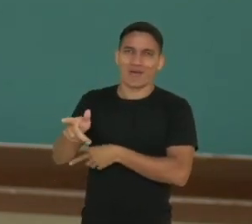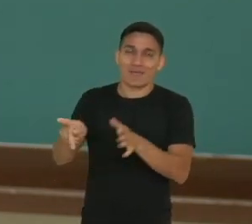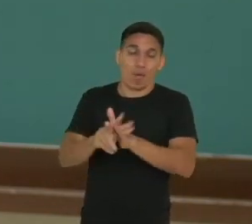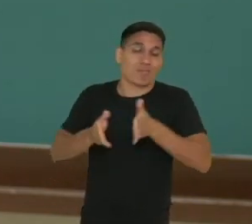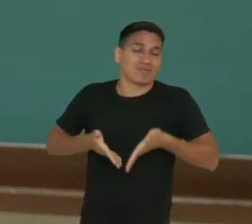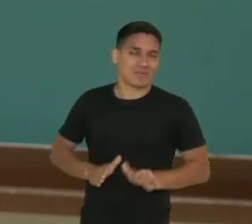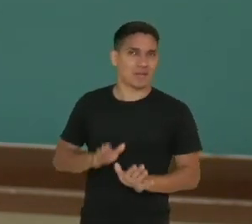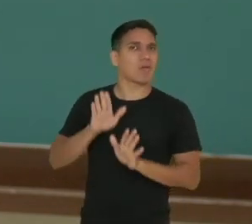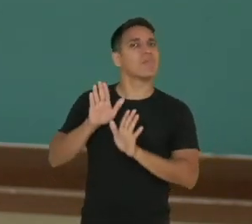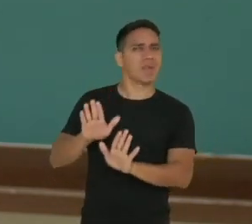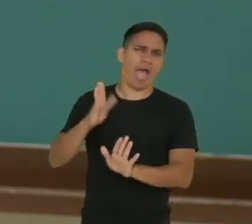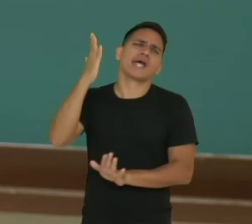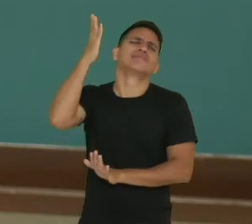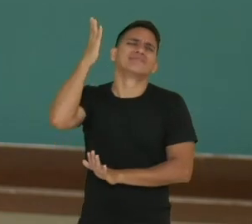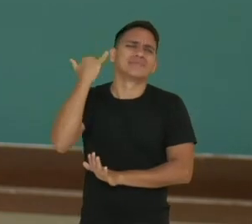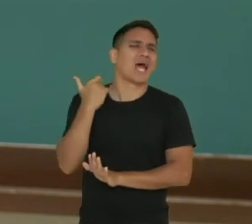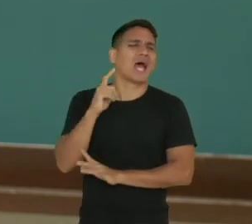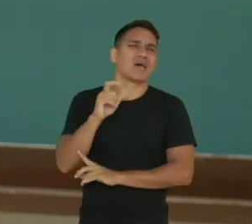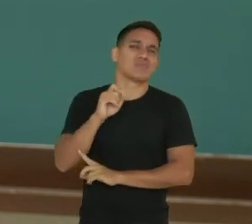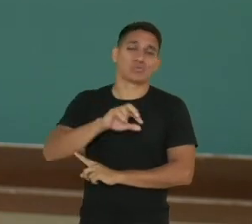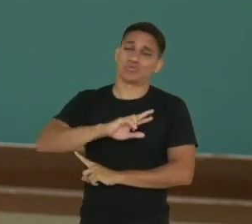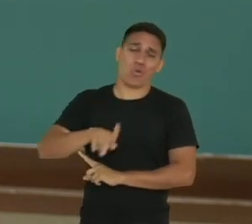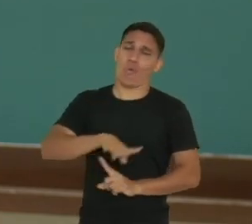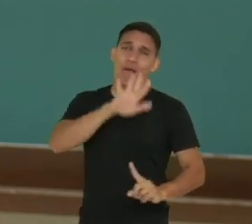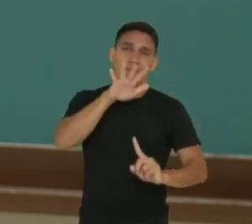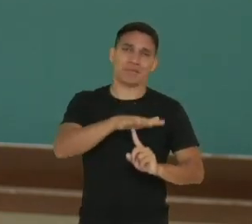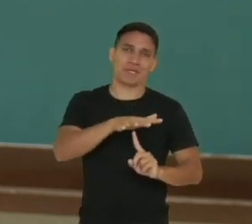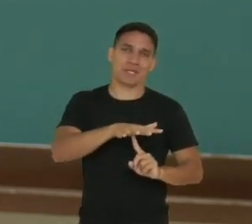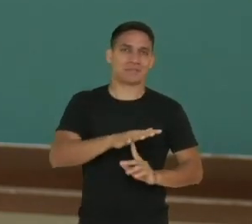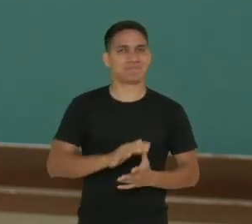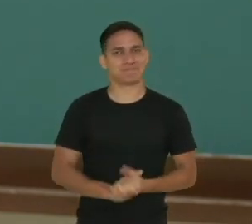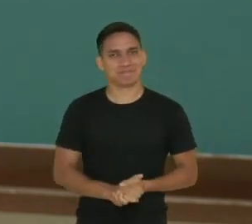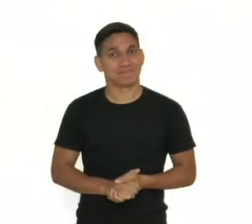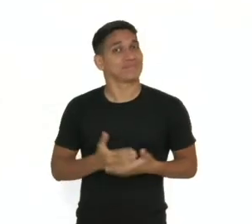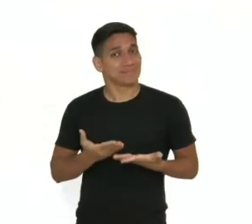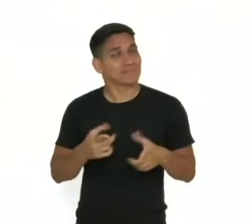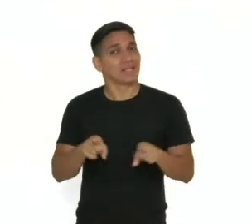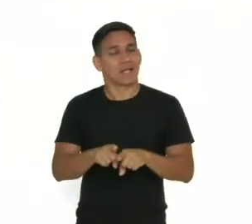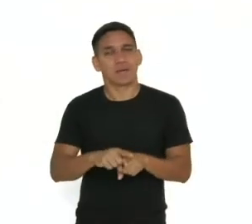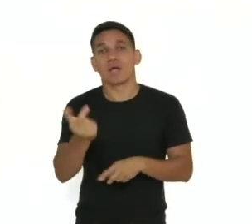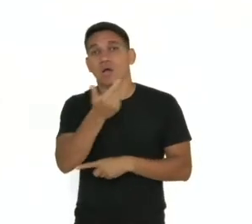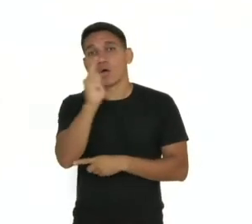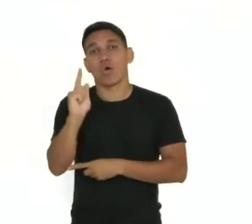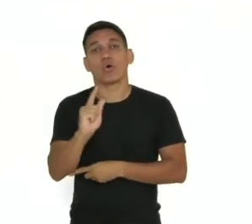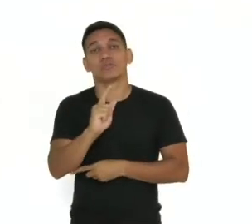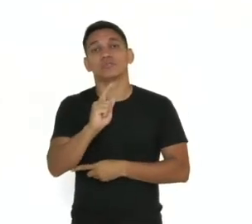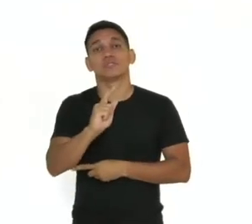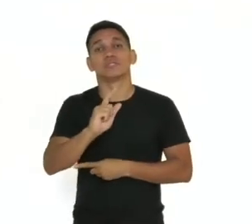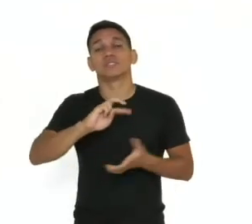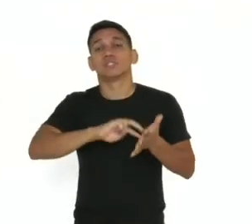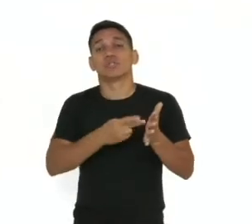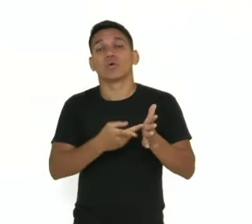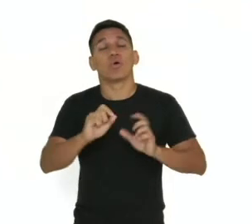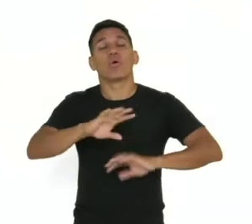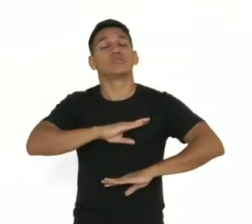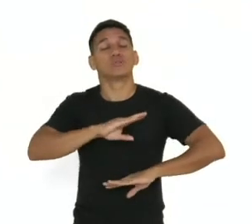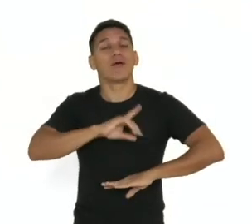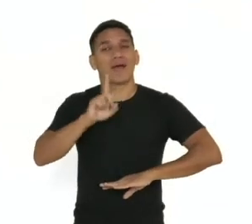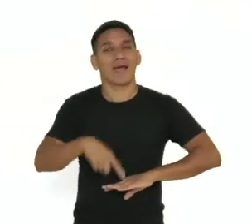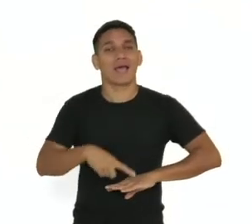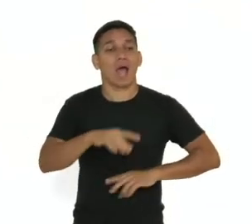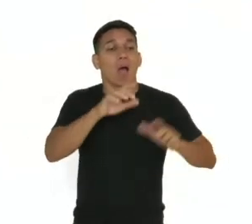é, mas sabemos que pelo menos não é daqui do Paraná, certo? Outro fator é o regionalismo, né? Que é ligado